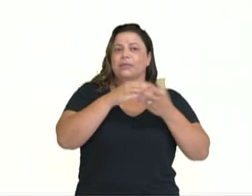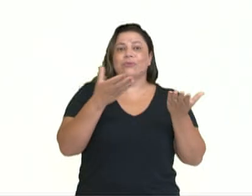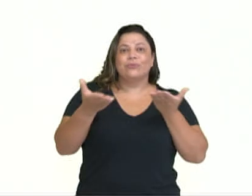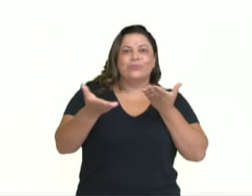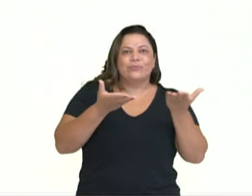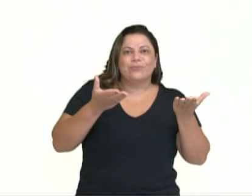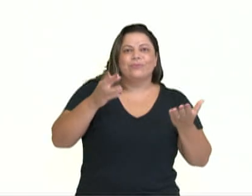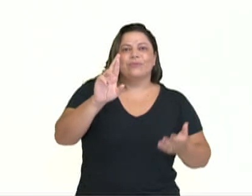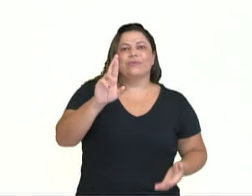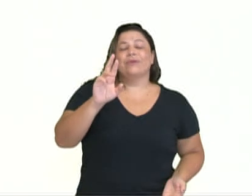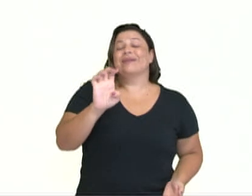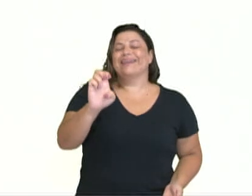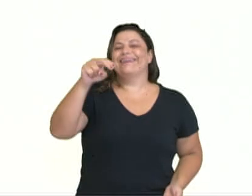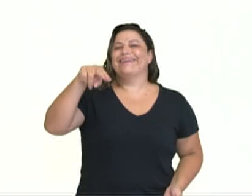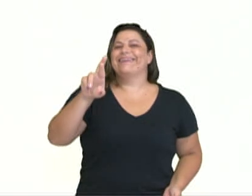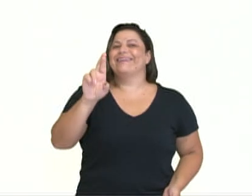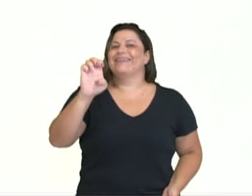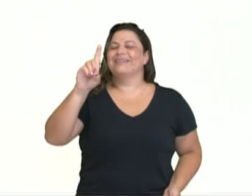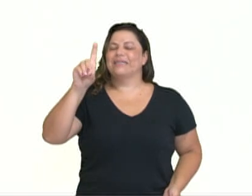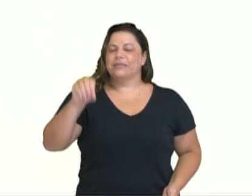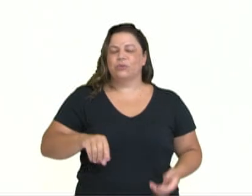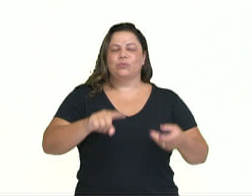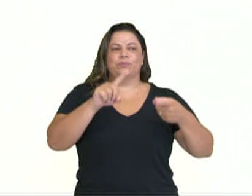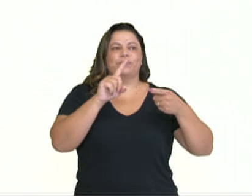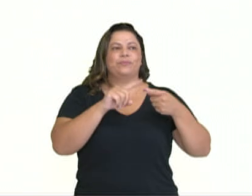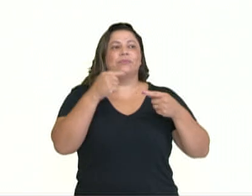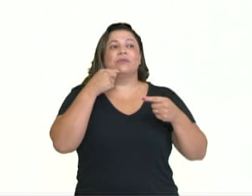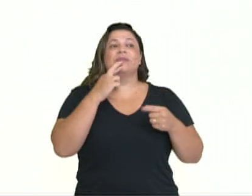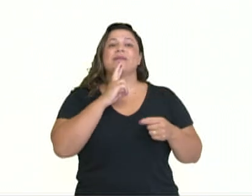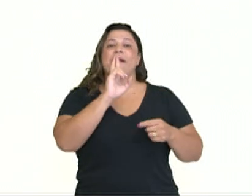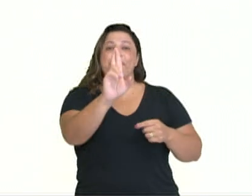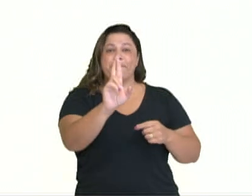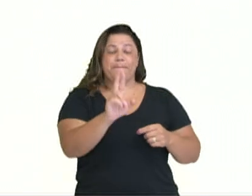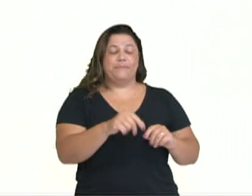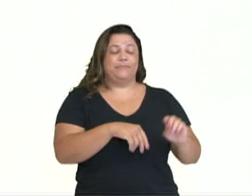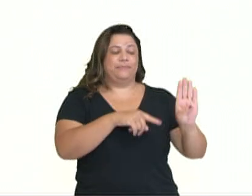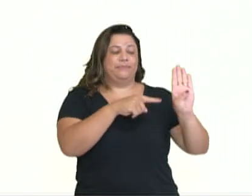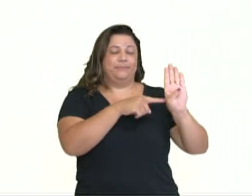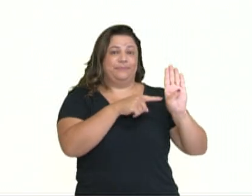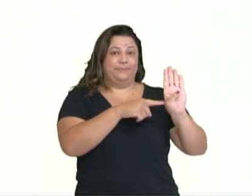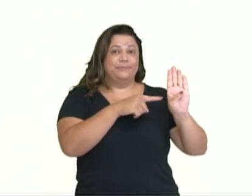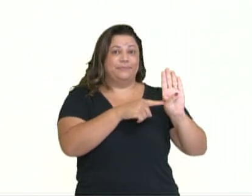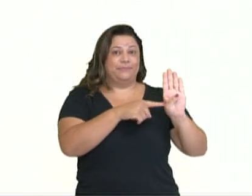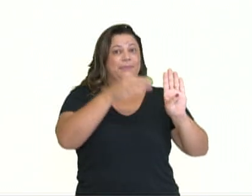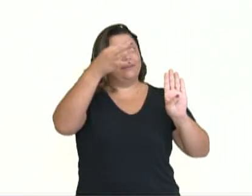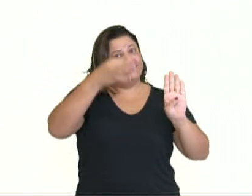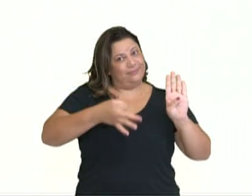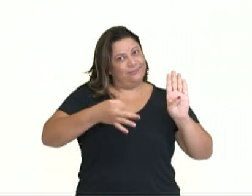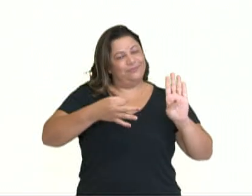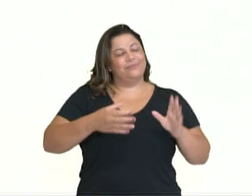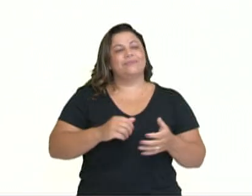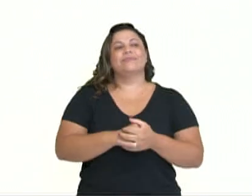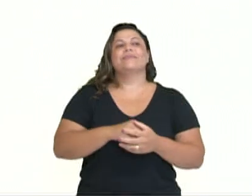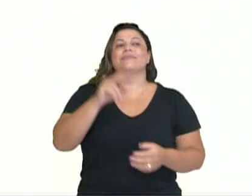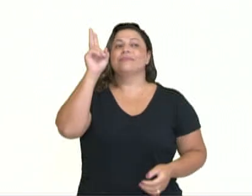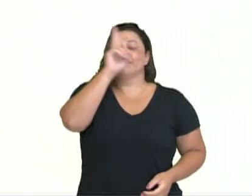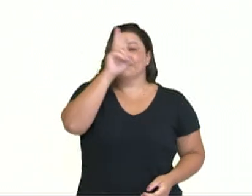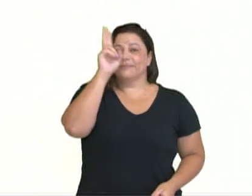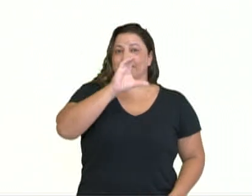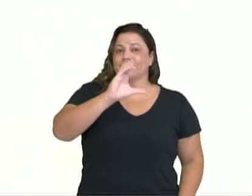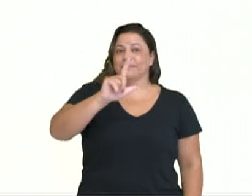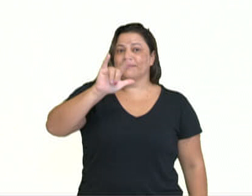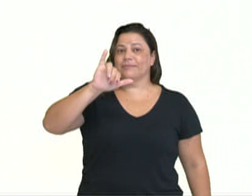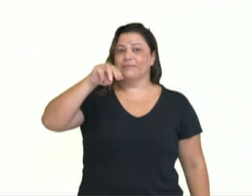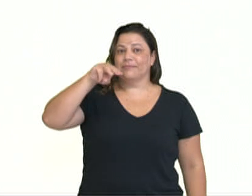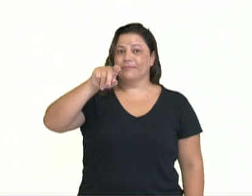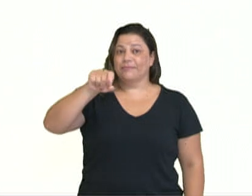Acertou quem marcou a letra B, apresentação, desenvolvimento, clímax e desfecho. Lembrando que o clímax